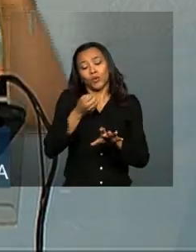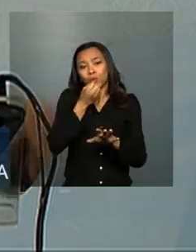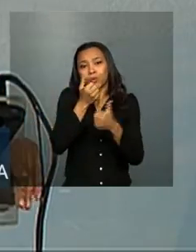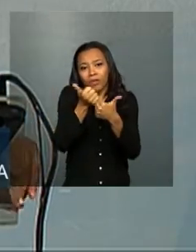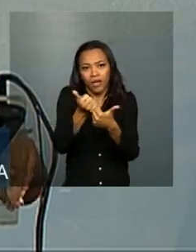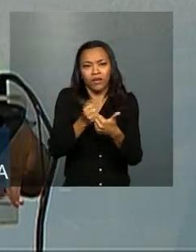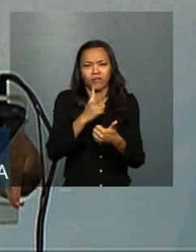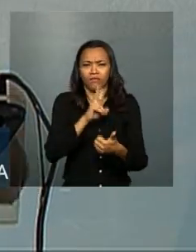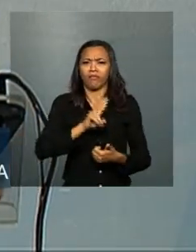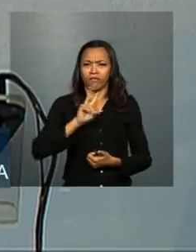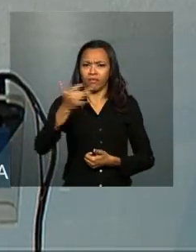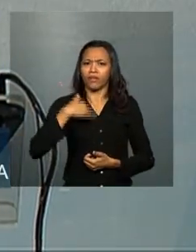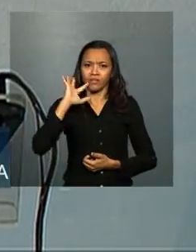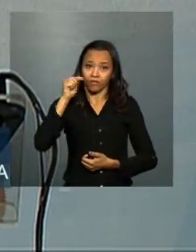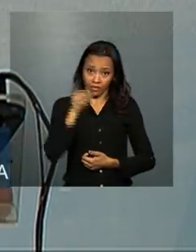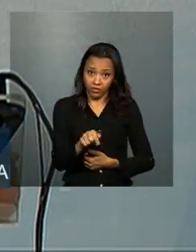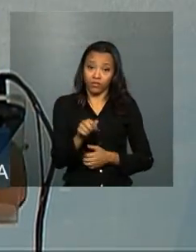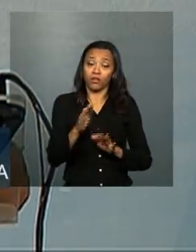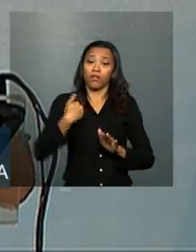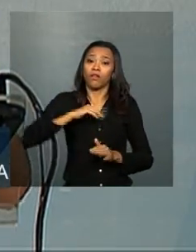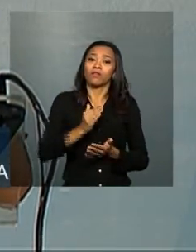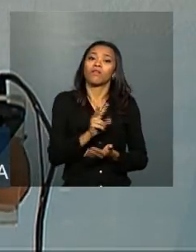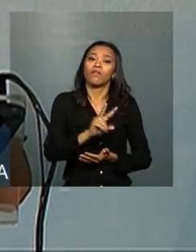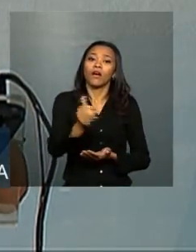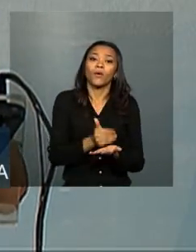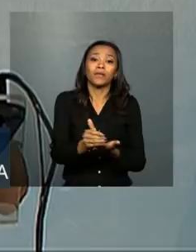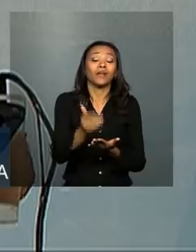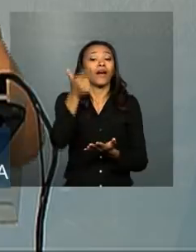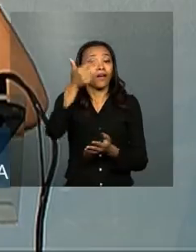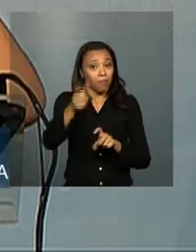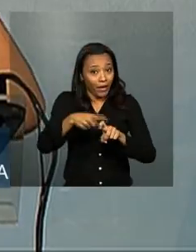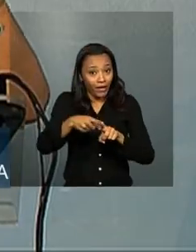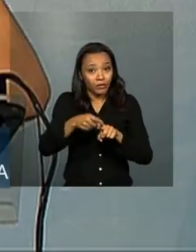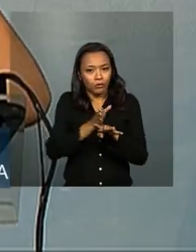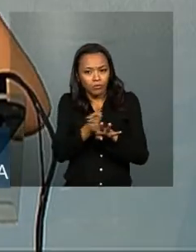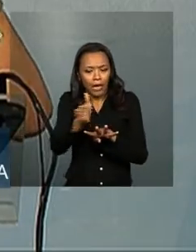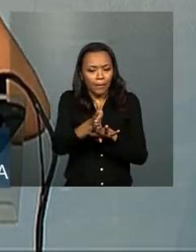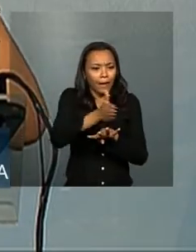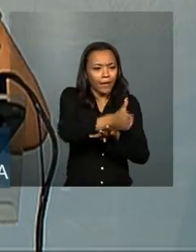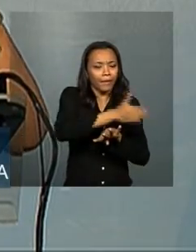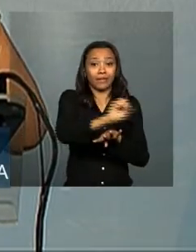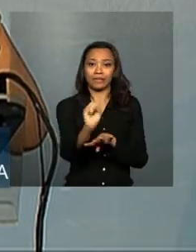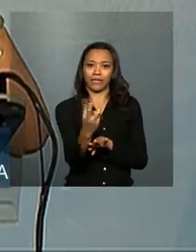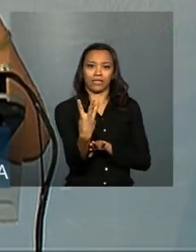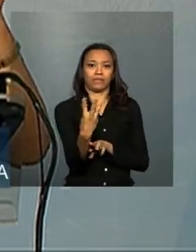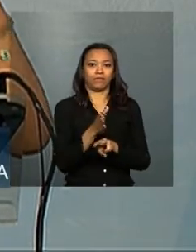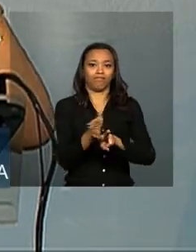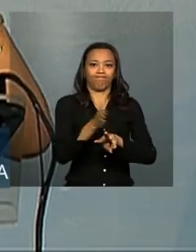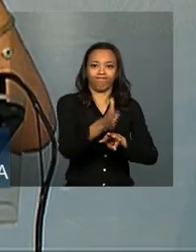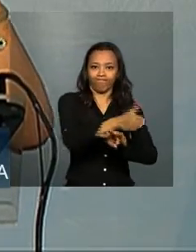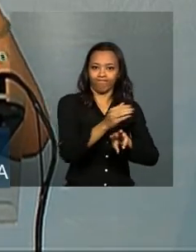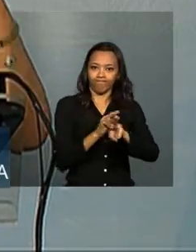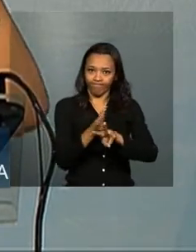nós vamos. Nós vamos começar o Mais Especialidades através de três especialidades,